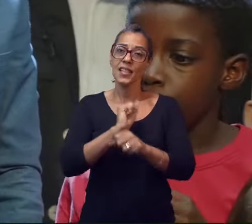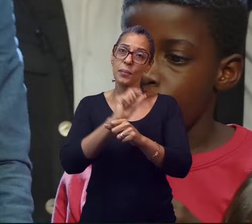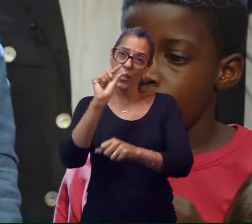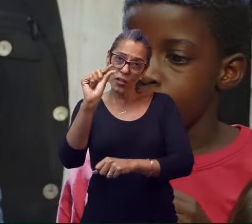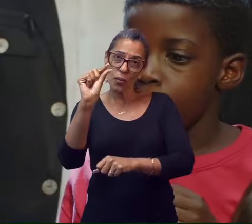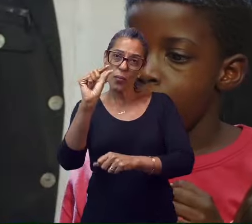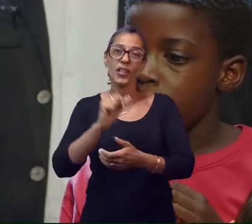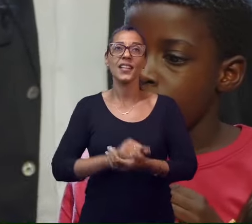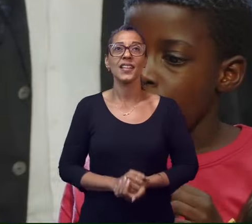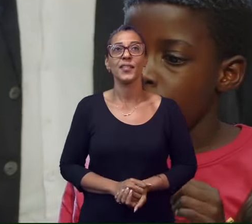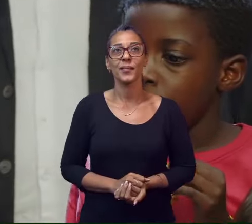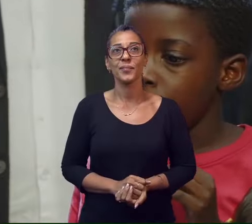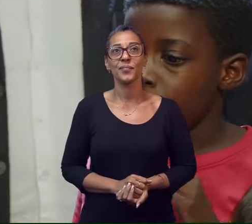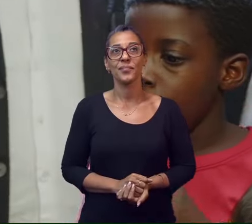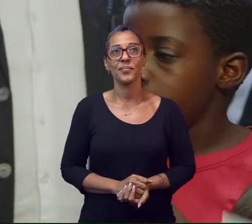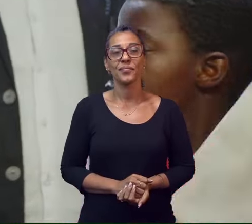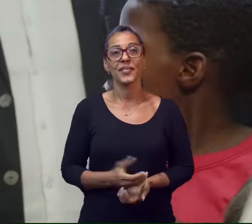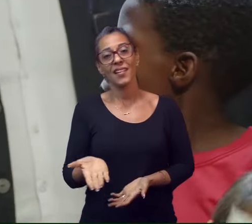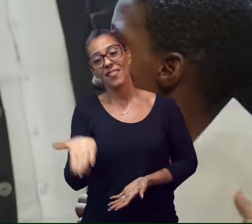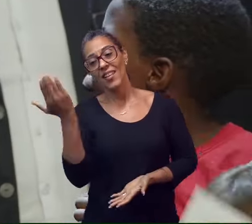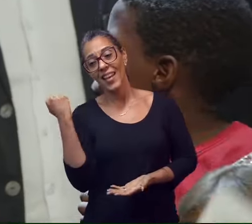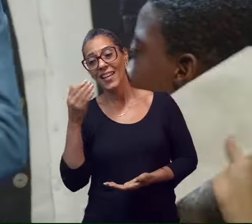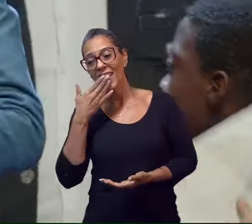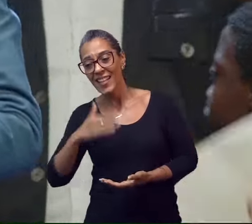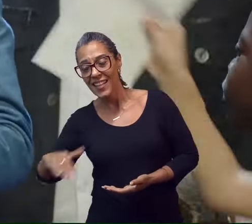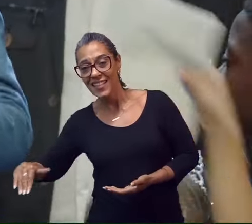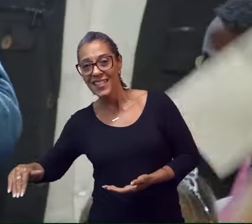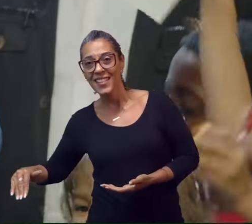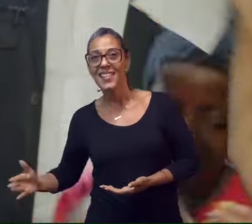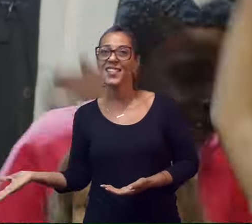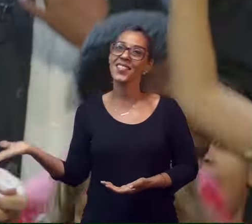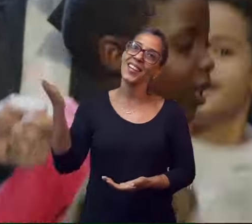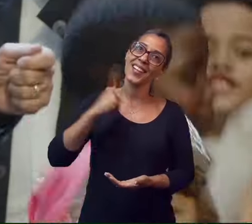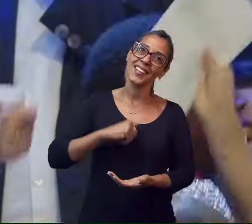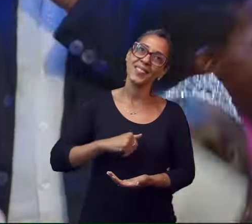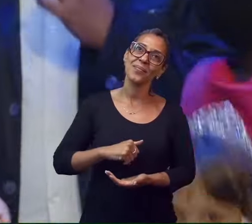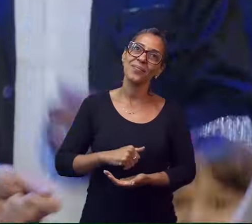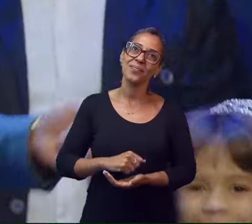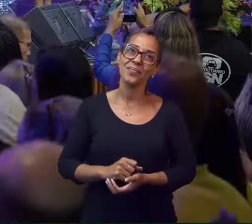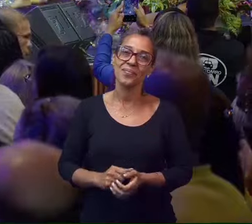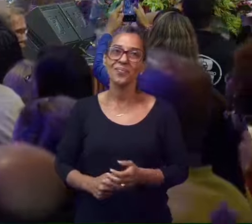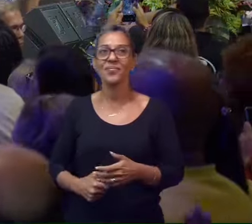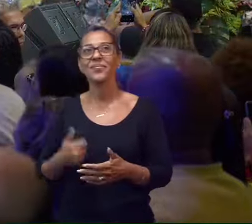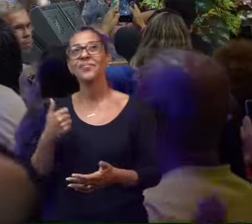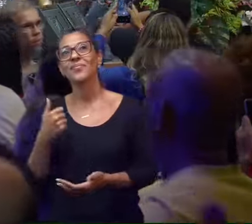ré menor vamos lá vem com Josué azul